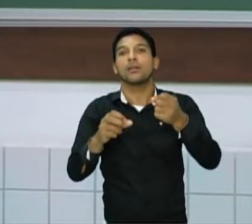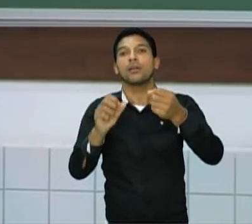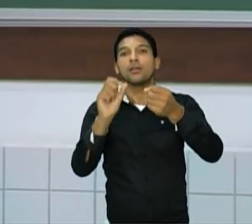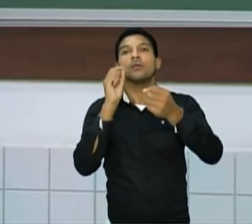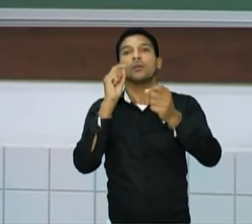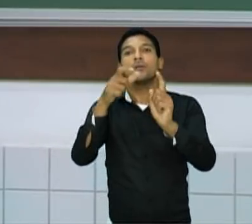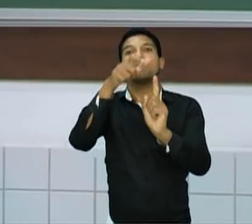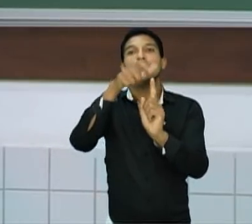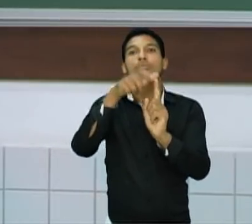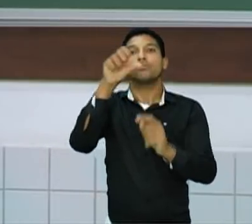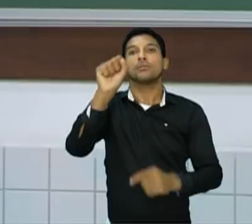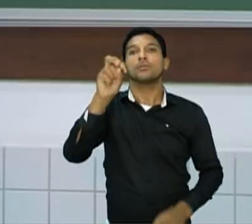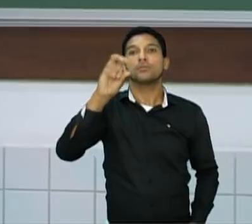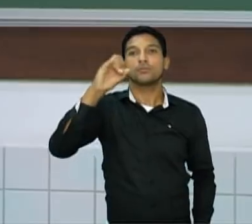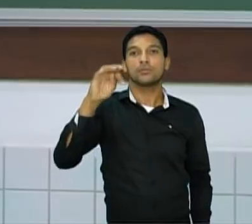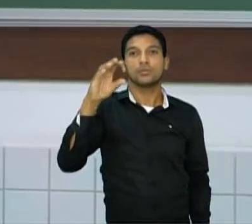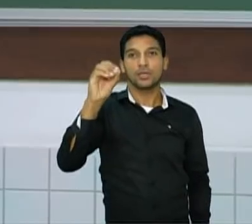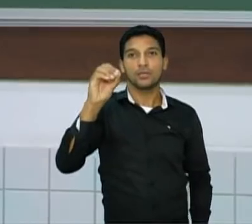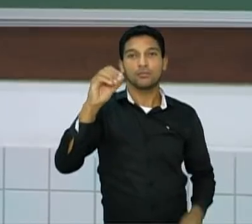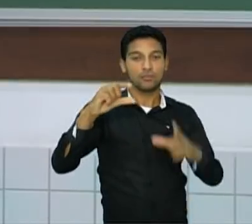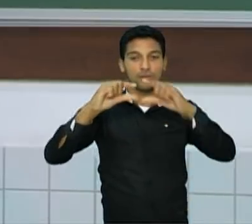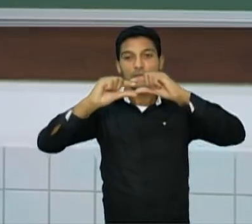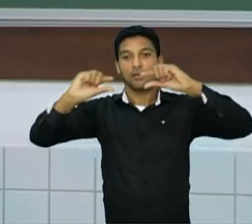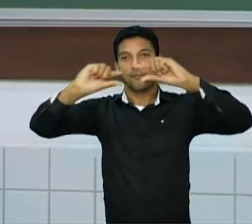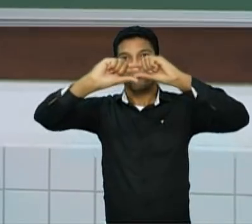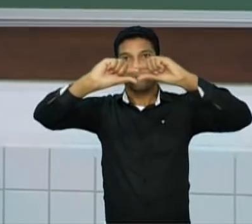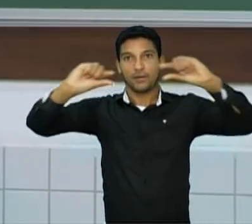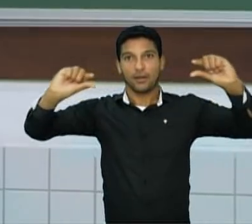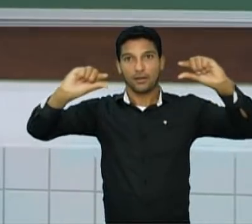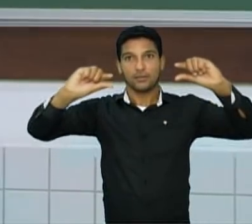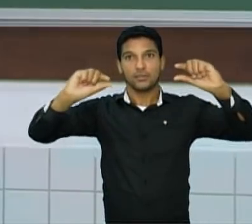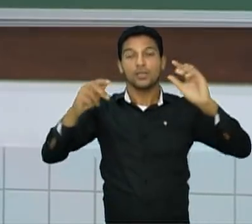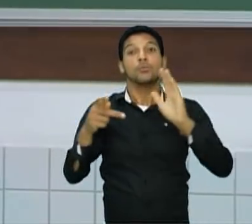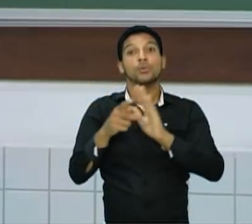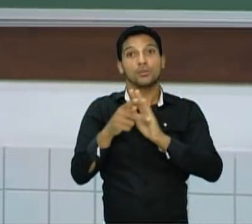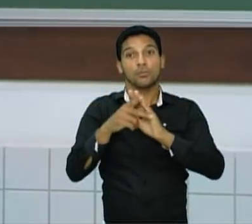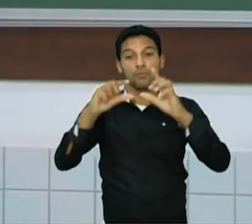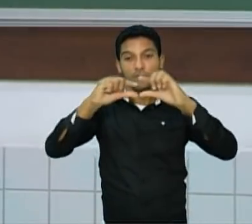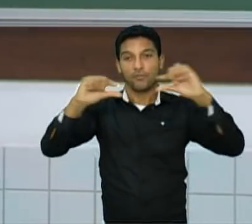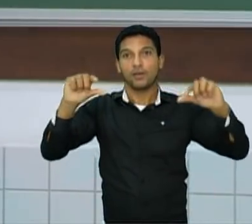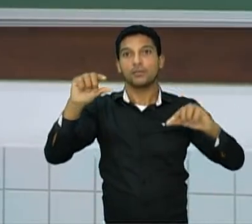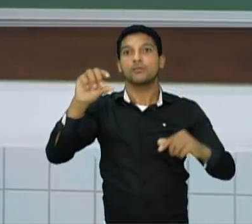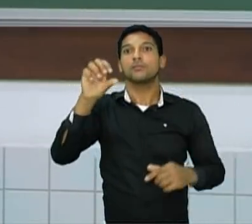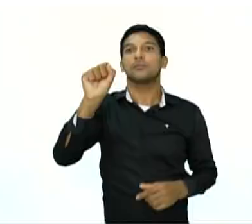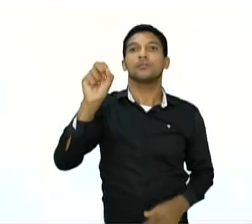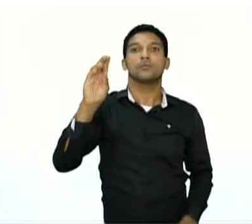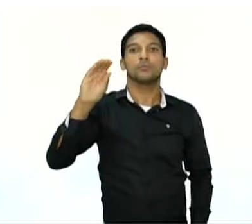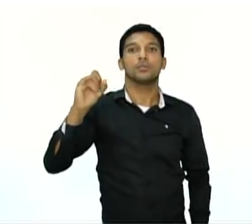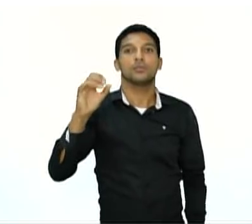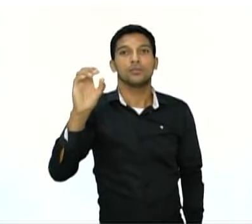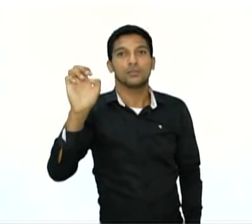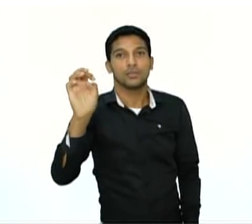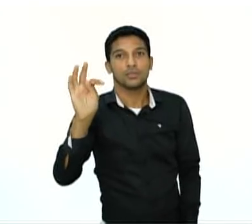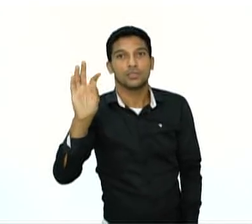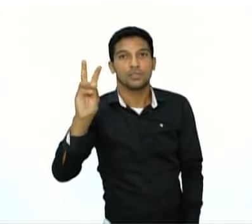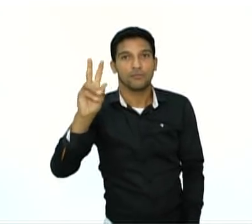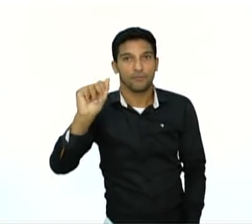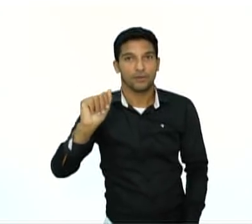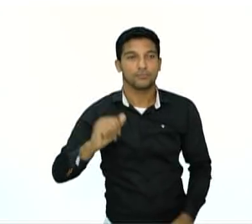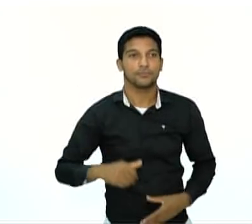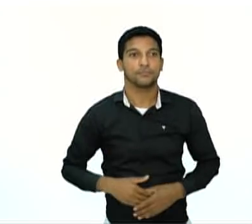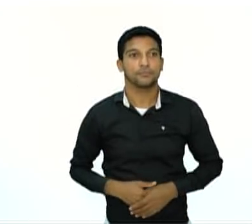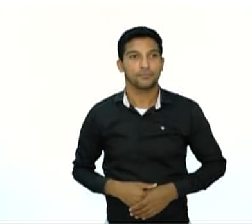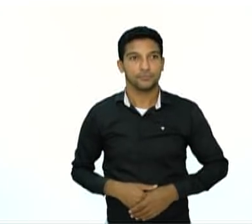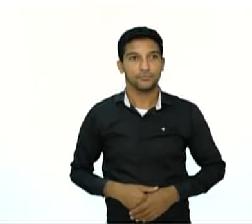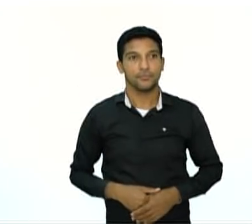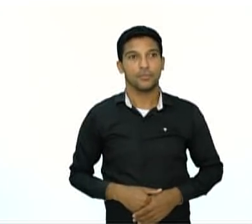oração subordinada, substantiva, subjetiva. Compreenderam? O quiz. Analise os enunciados abaixo